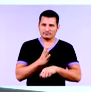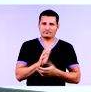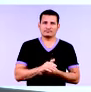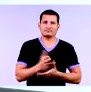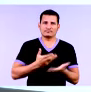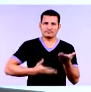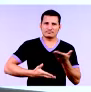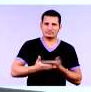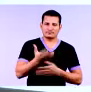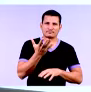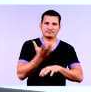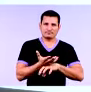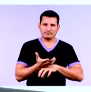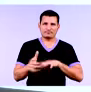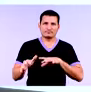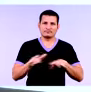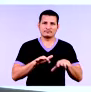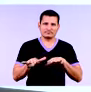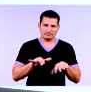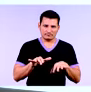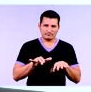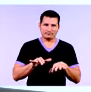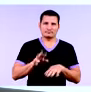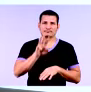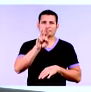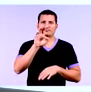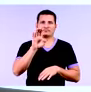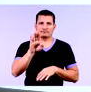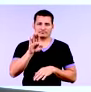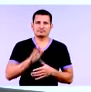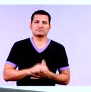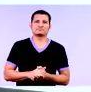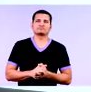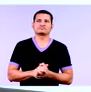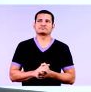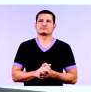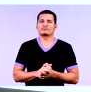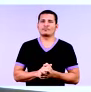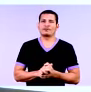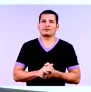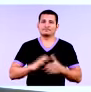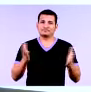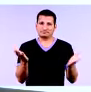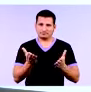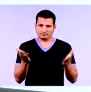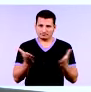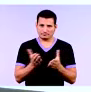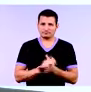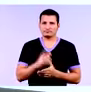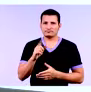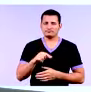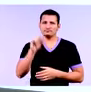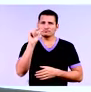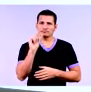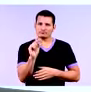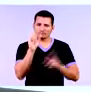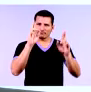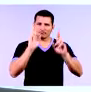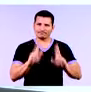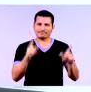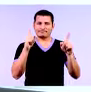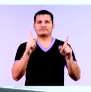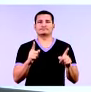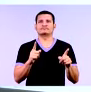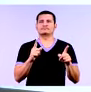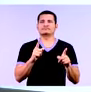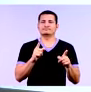à disciplina de programação para o web. O nosso trabalho de hoje é um pouco diferente do que